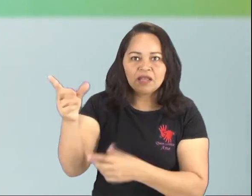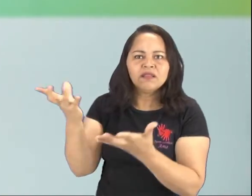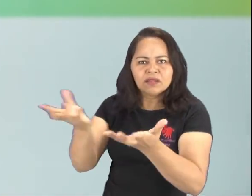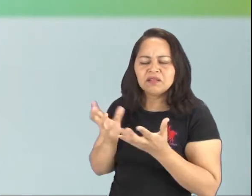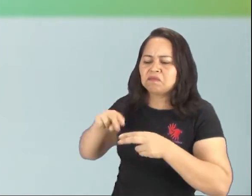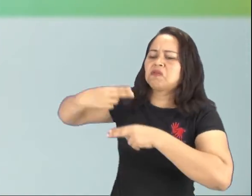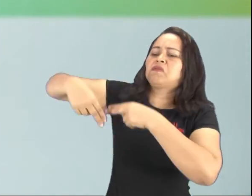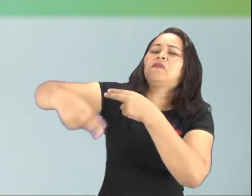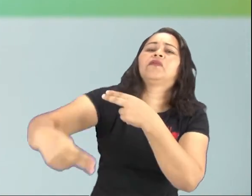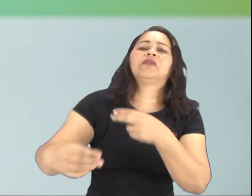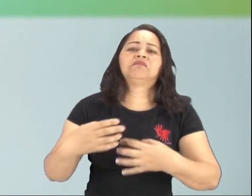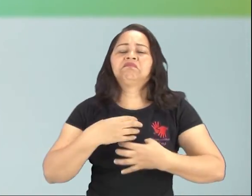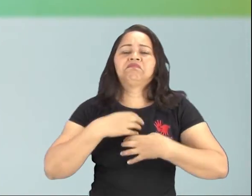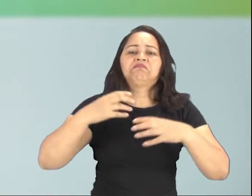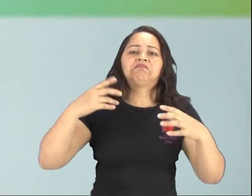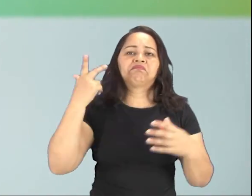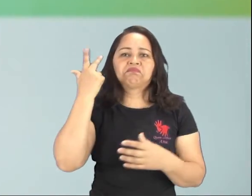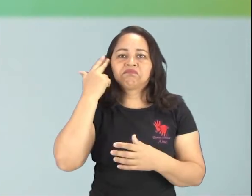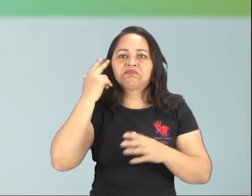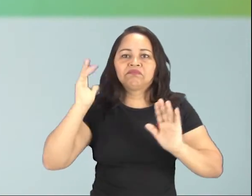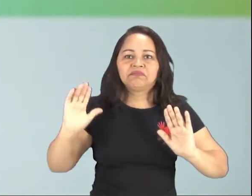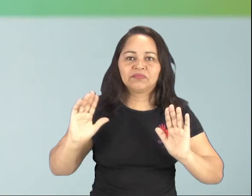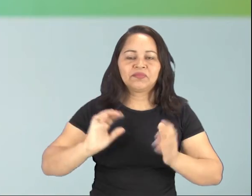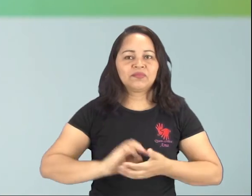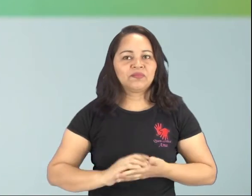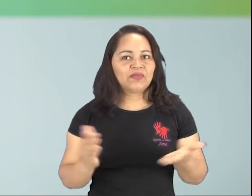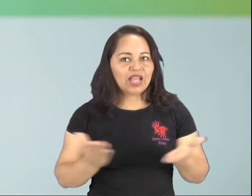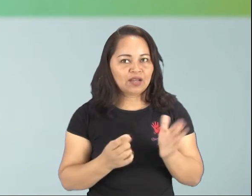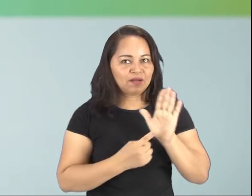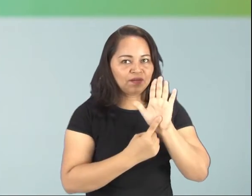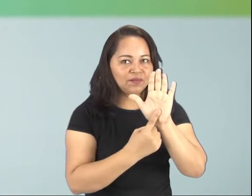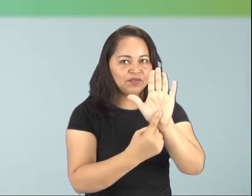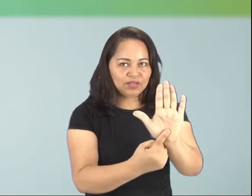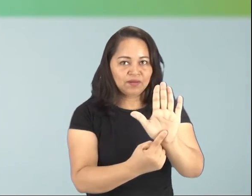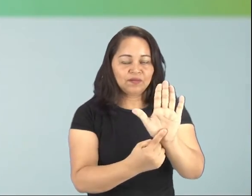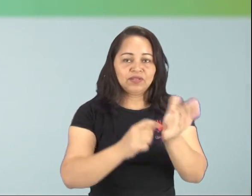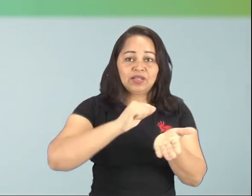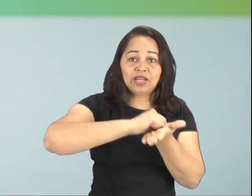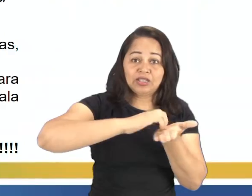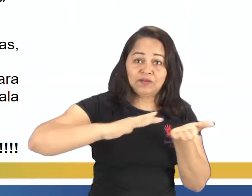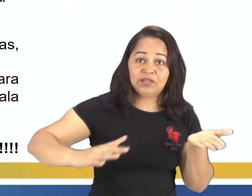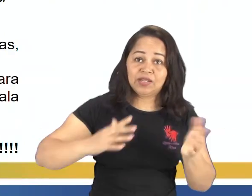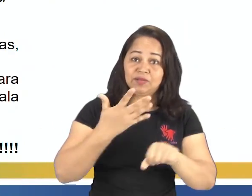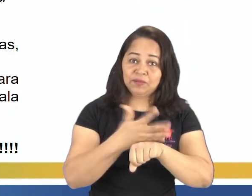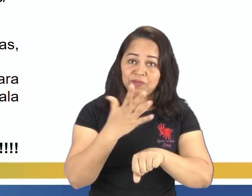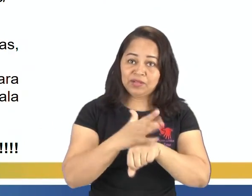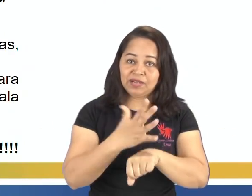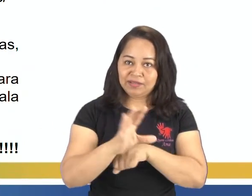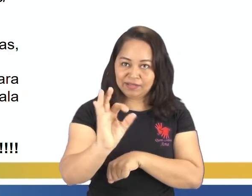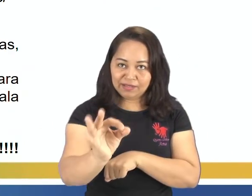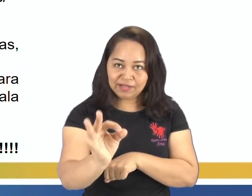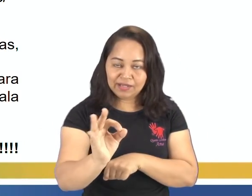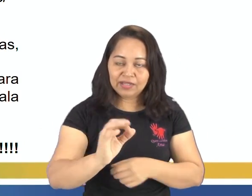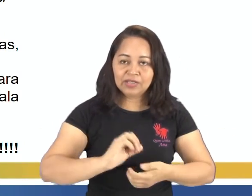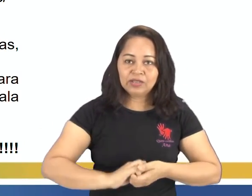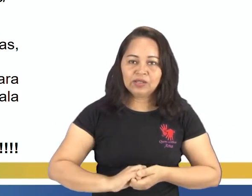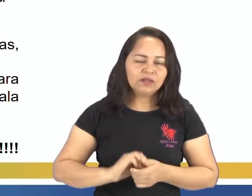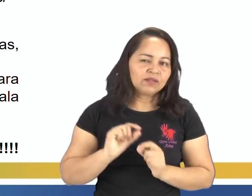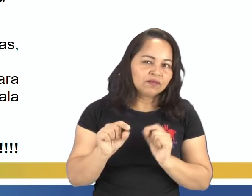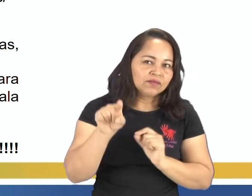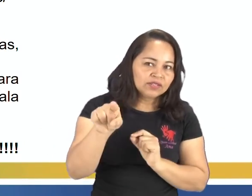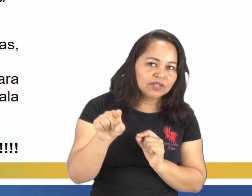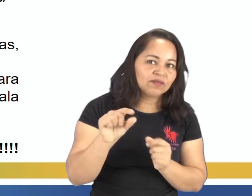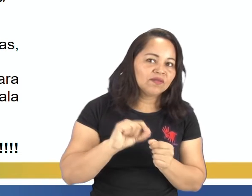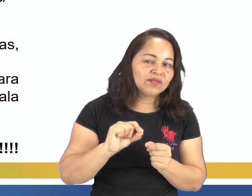desistiu. Então, galera, eu vou passar aqui para vocês a atividade prática, certo? O que vocês